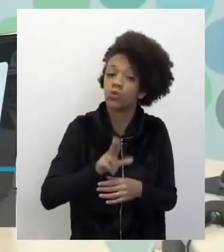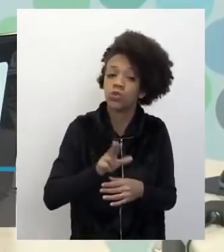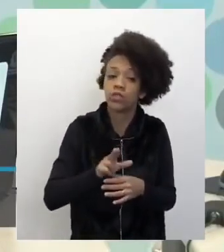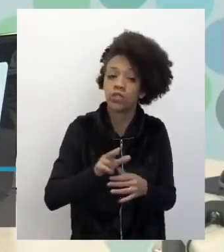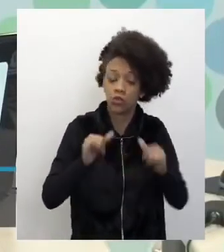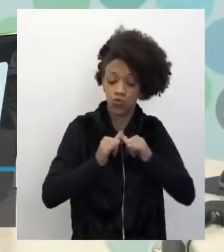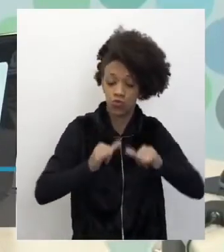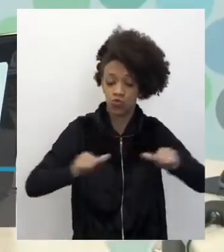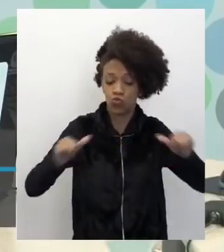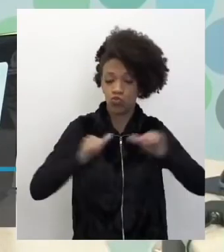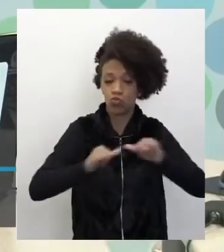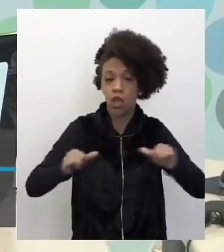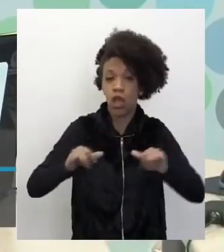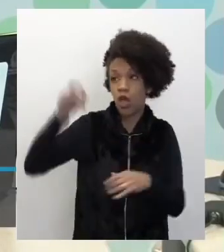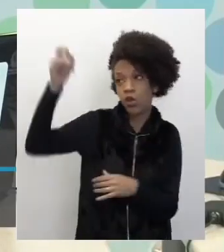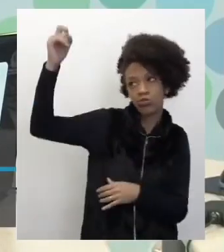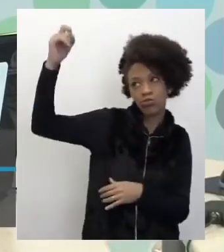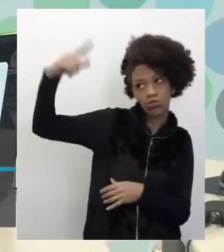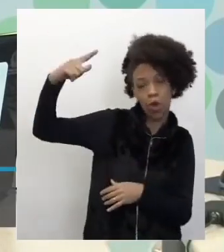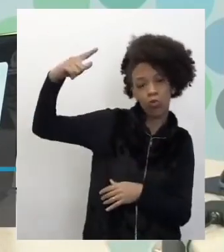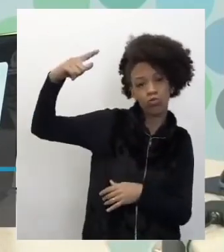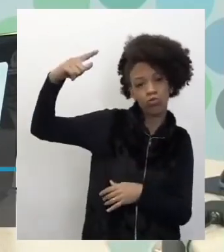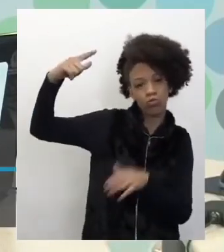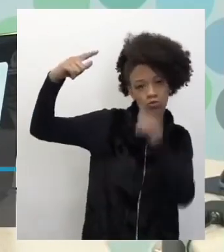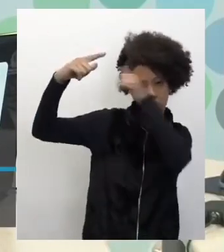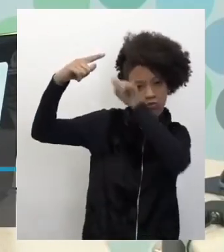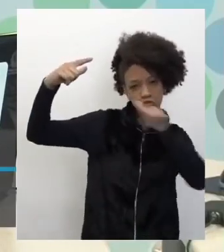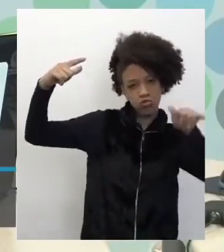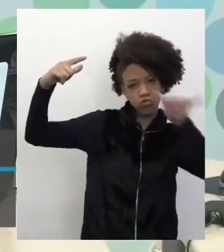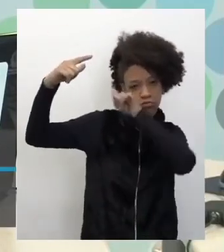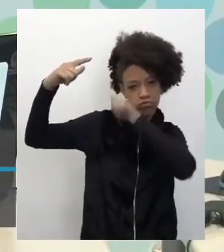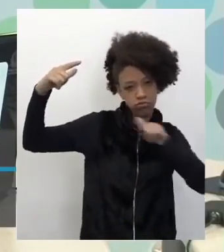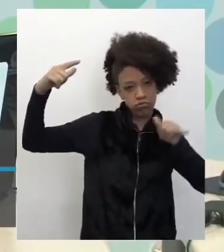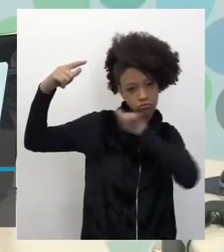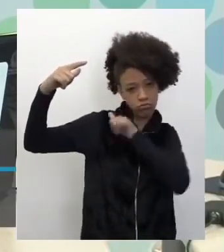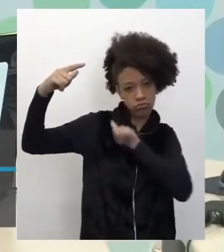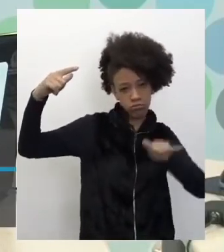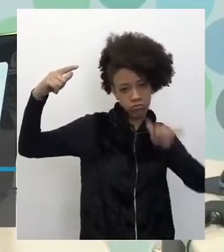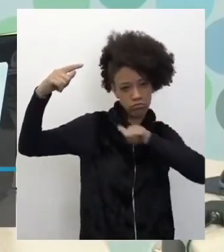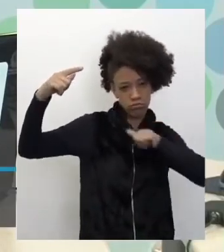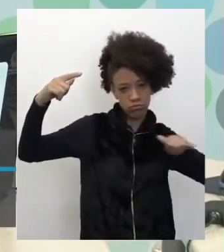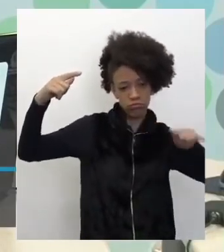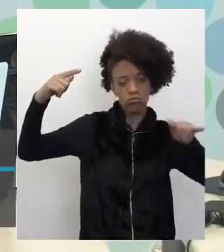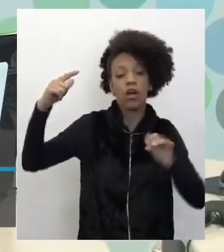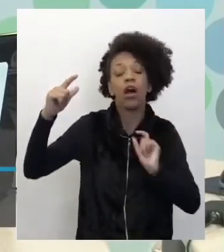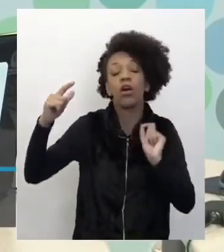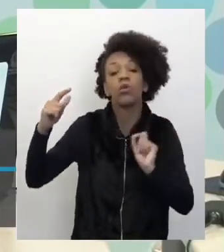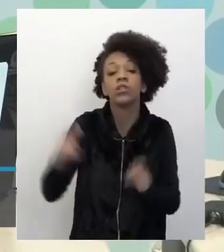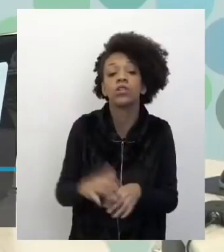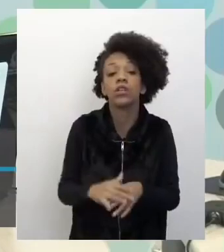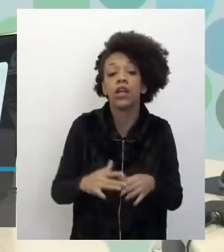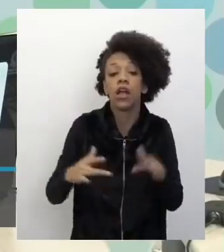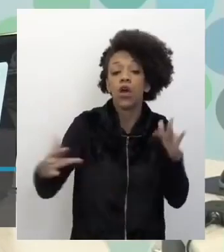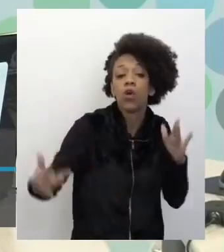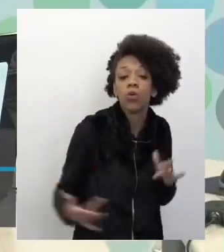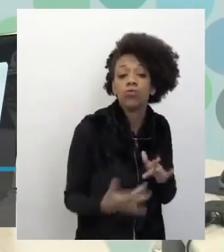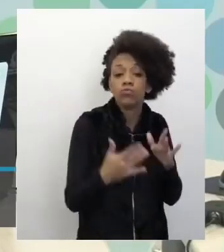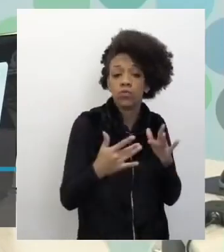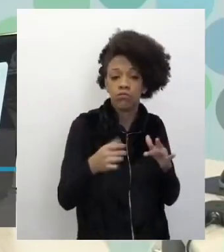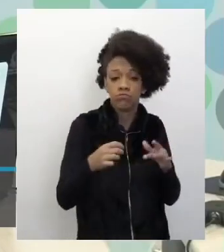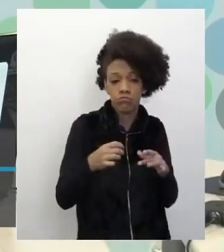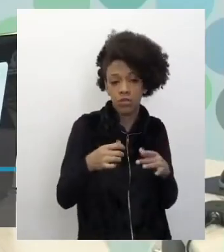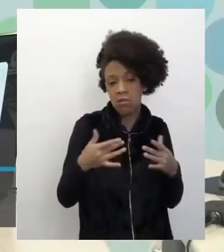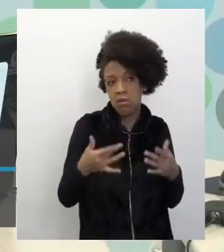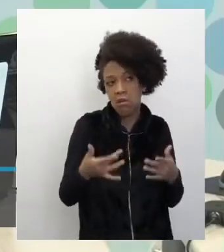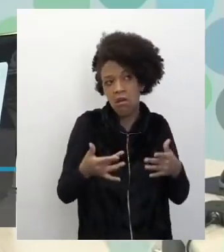radiação do Sol, né? O Sol emite essa radiação eletromagnética que entra em contato com a superfície, seja